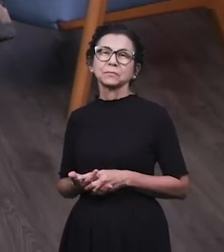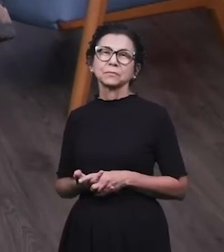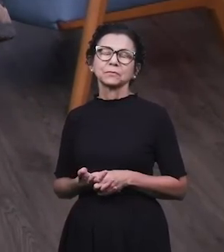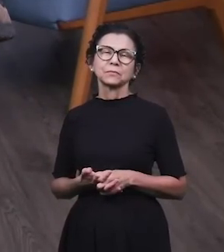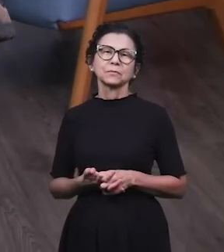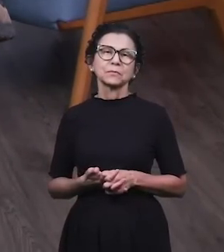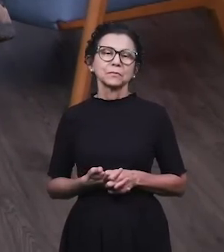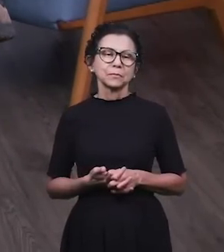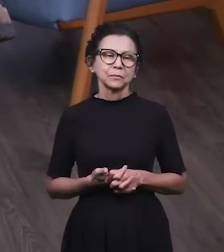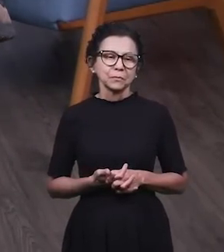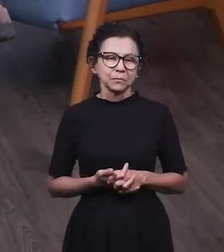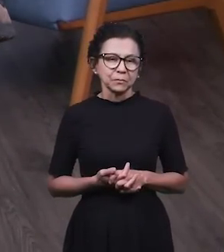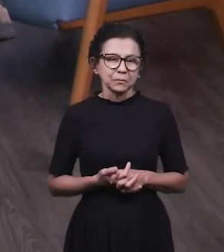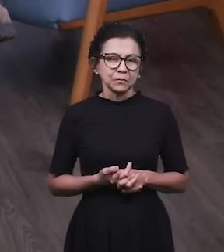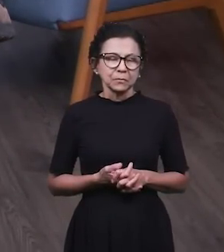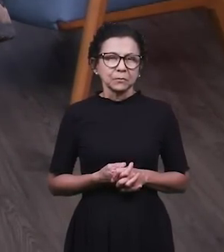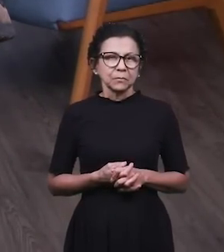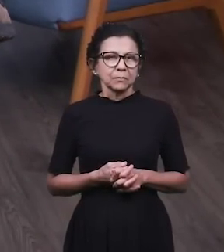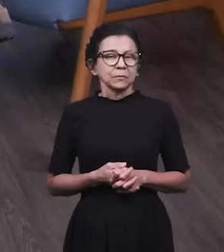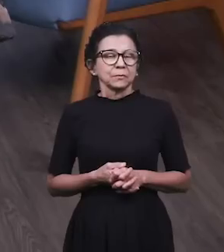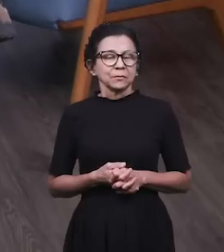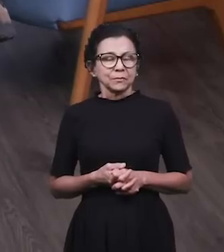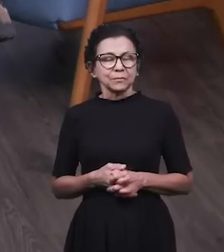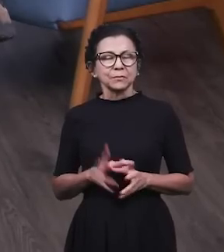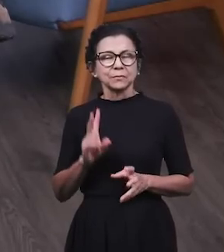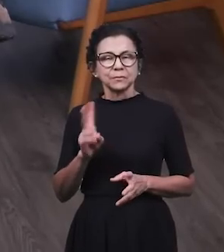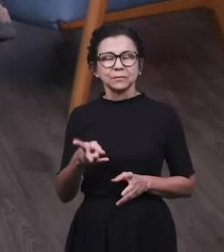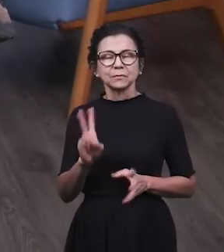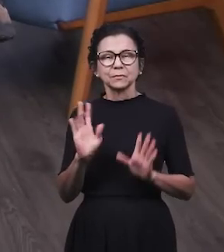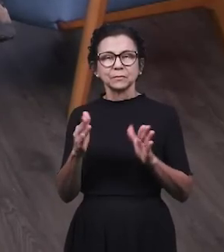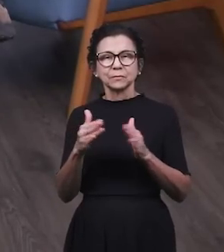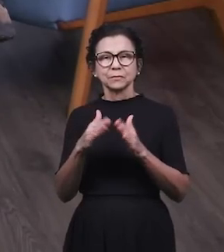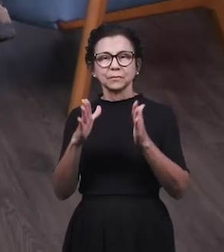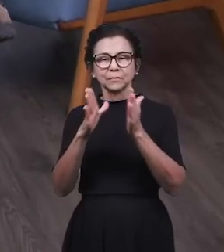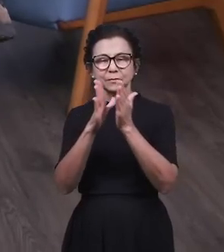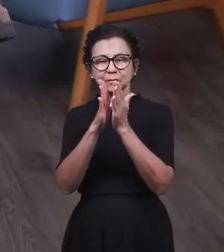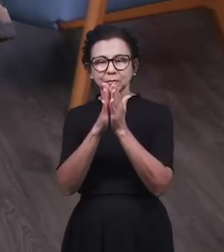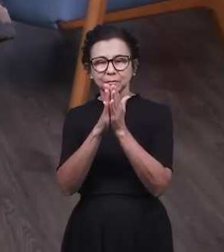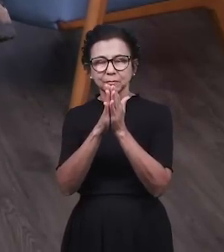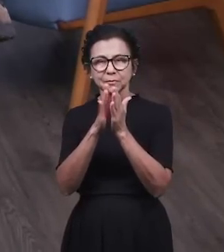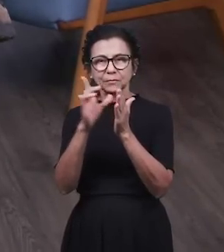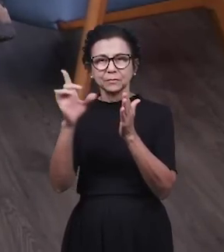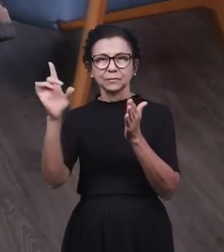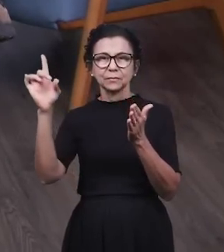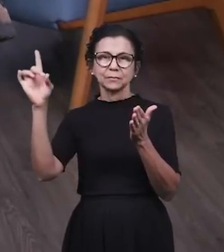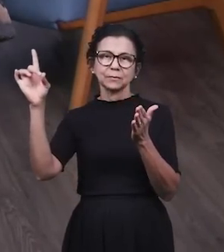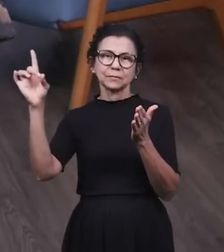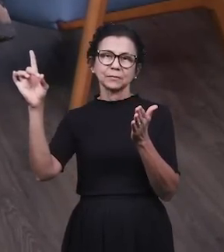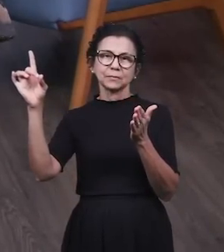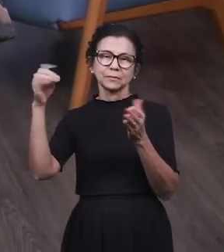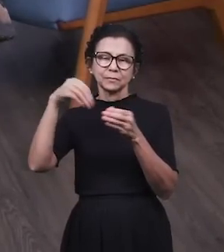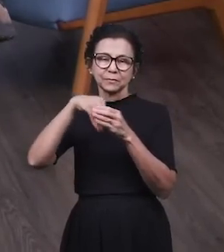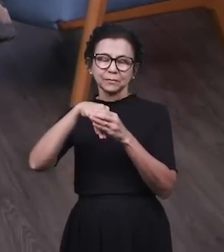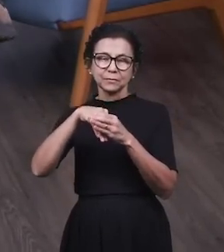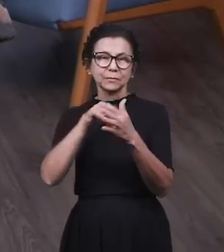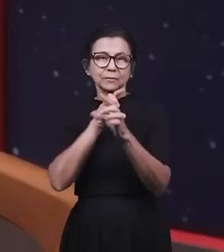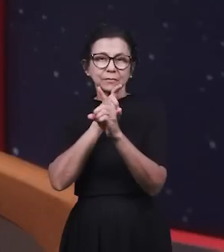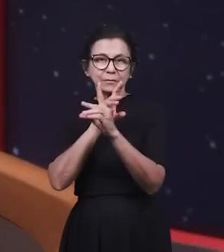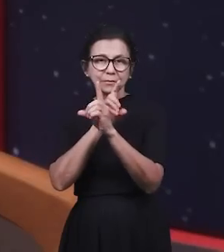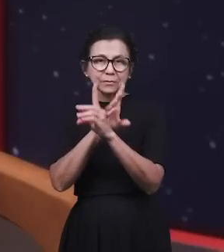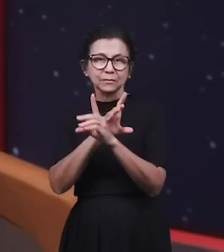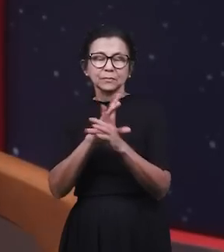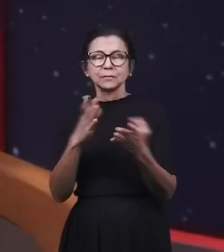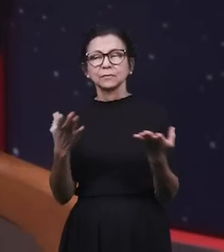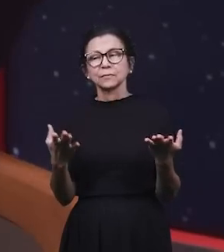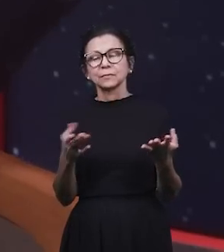tudo tem que estar bem alicerçado na palavra. E a gente insiste. A